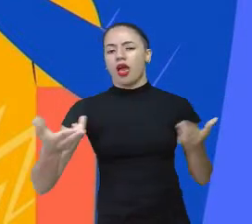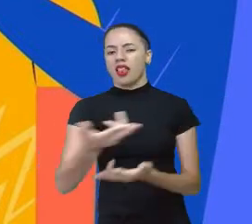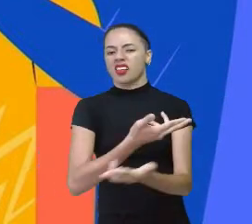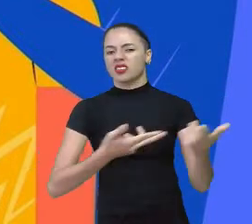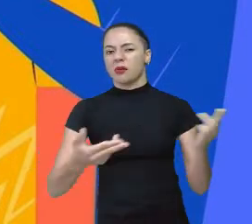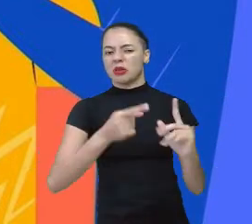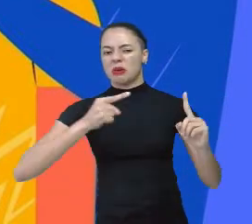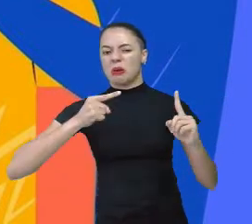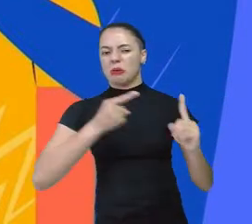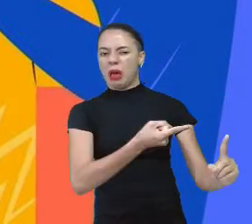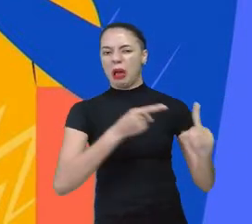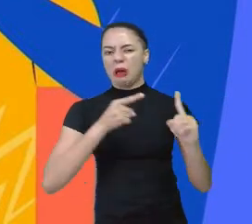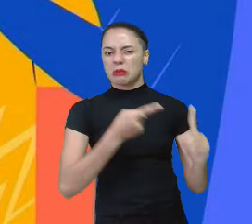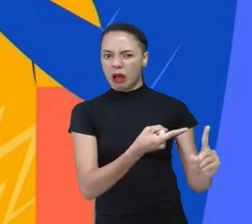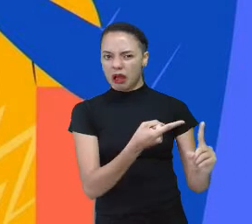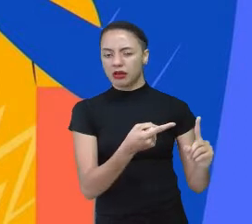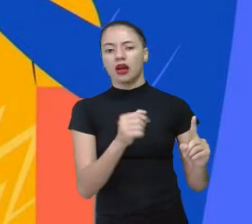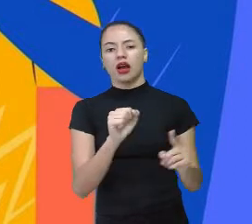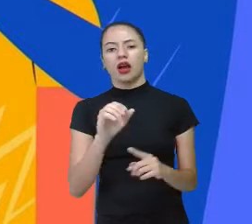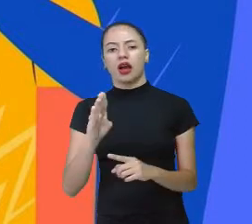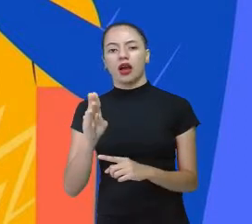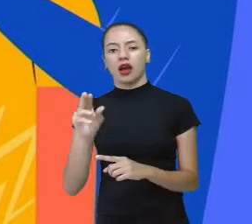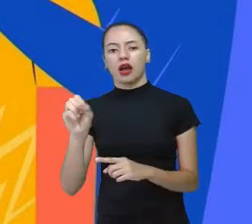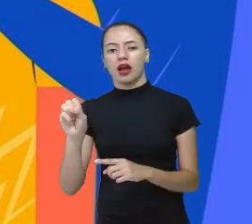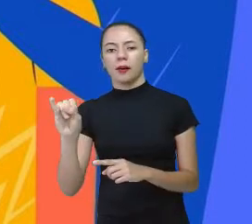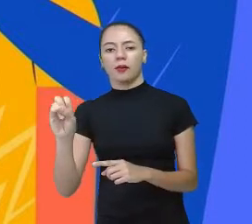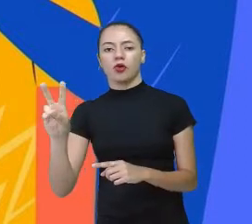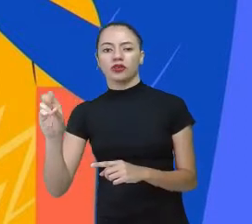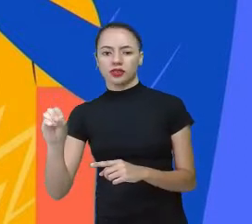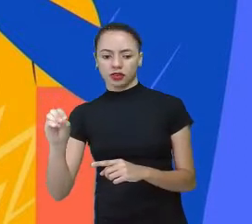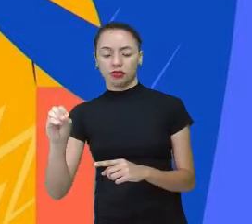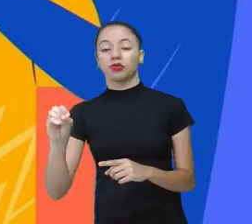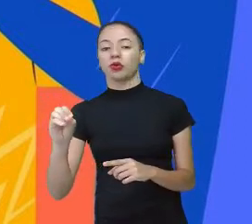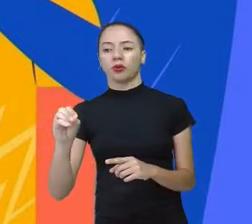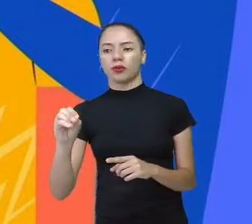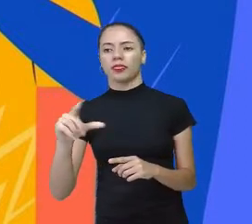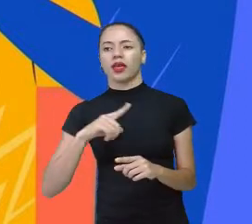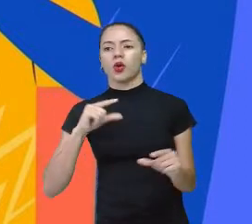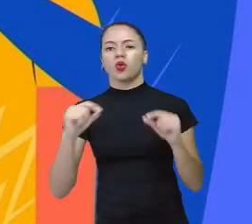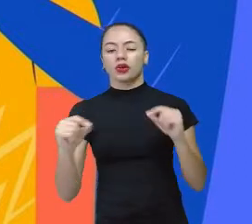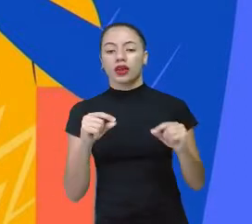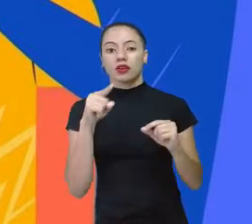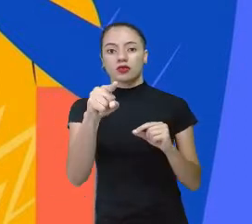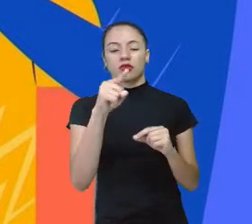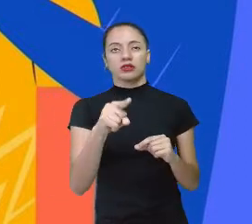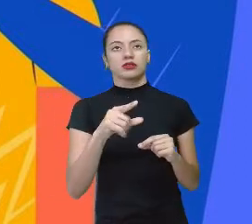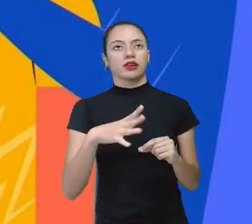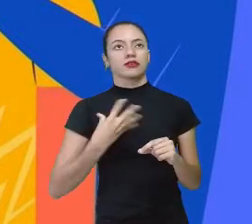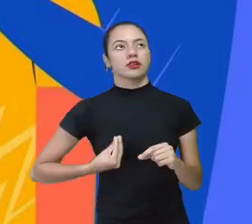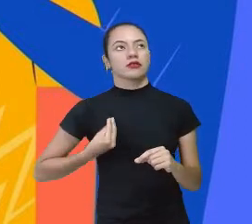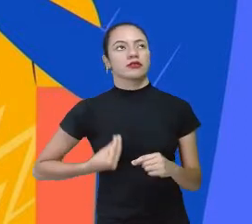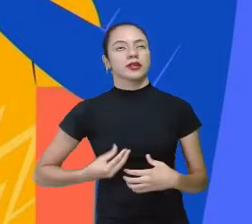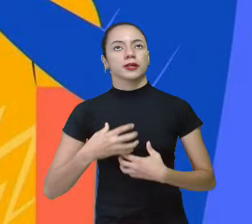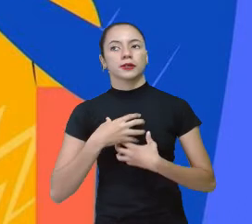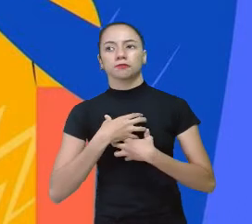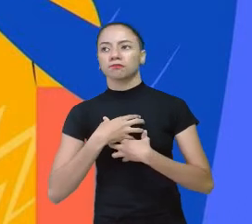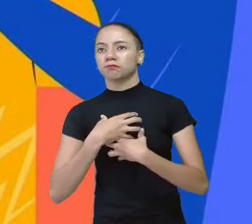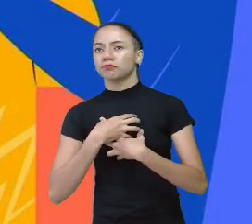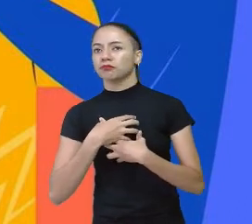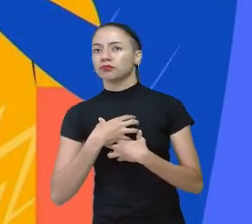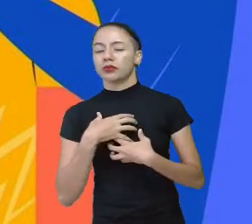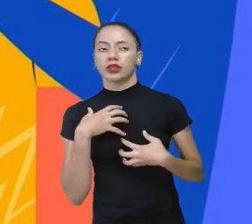parte ampla dos relacionamentos, né? Envolve tensão, né? Você viver naquele estado